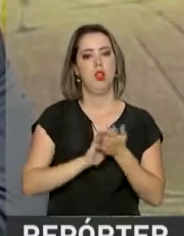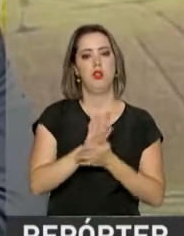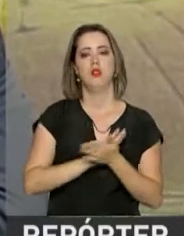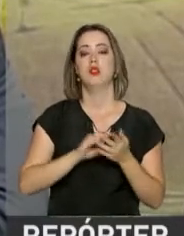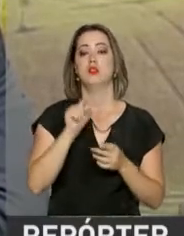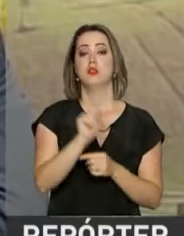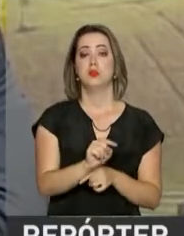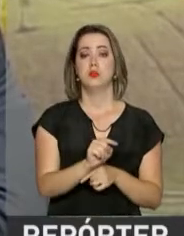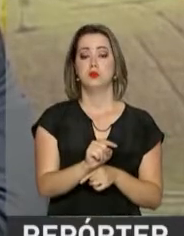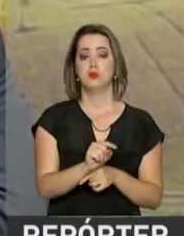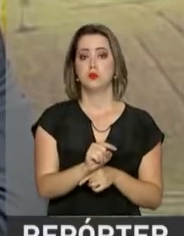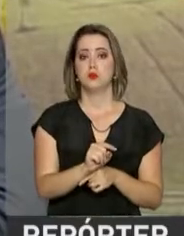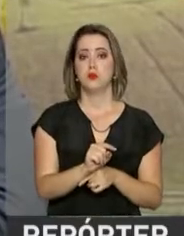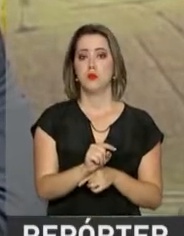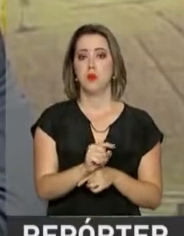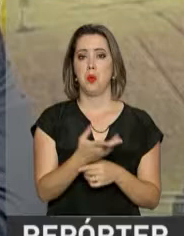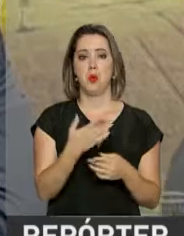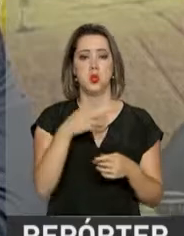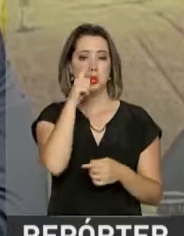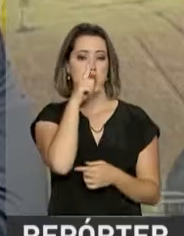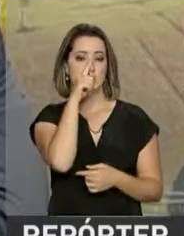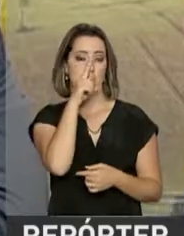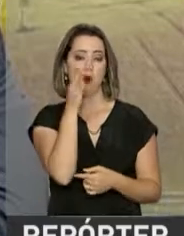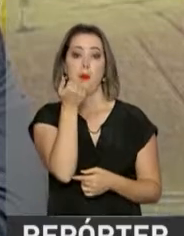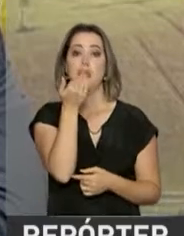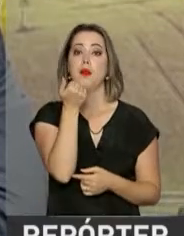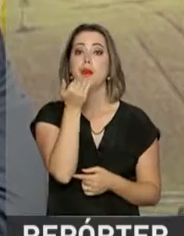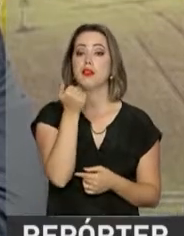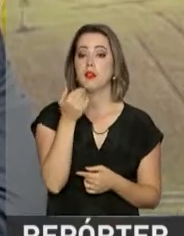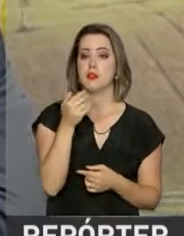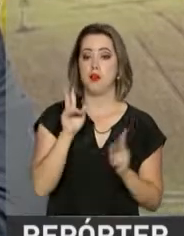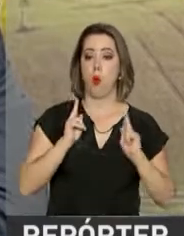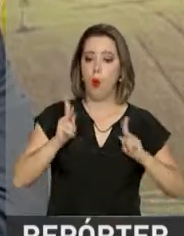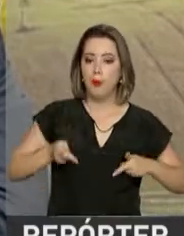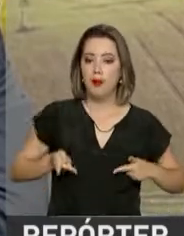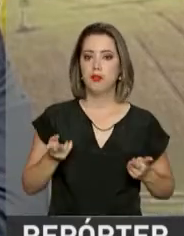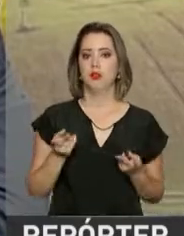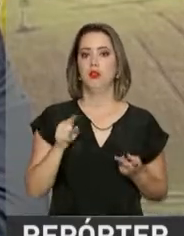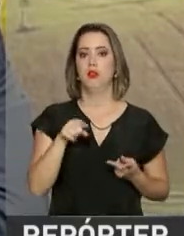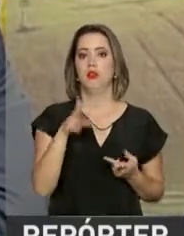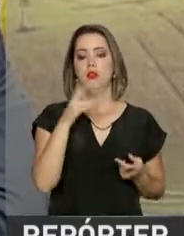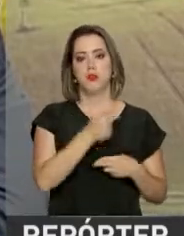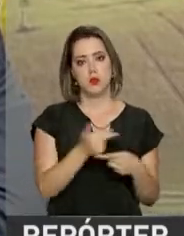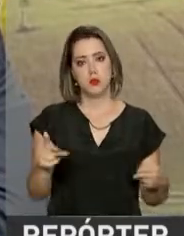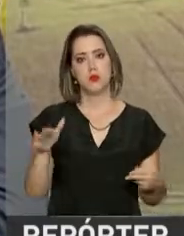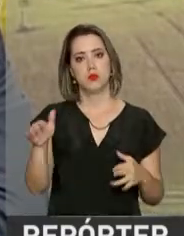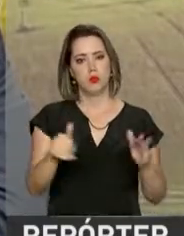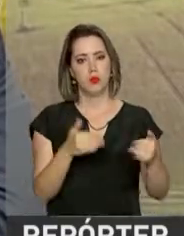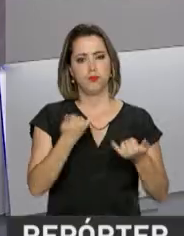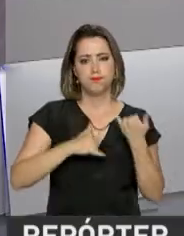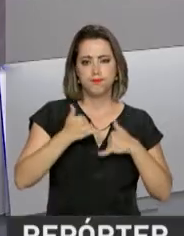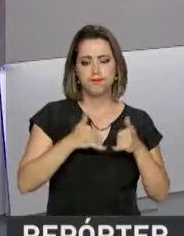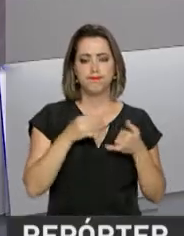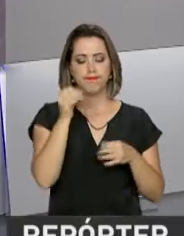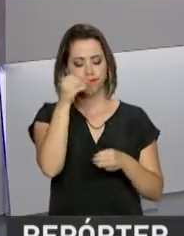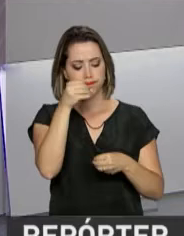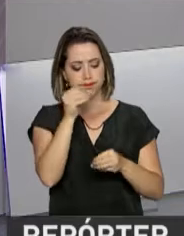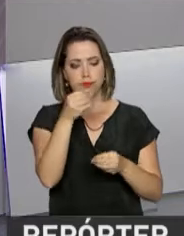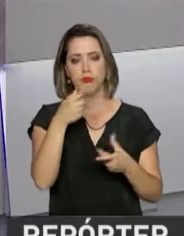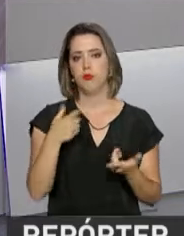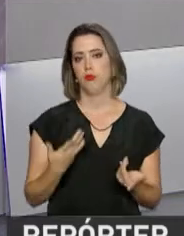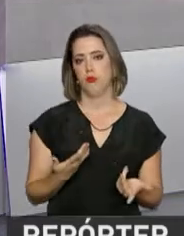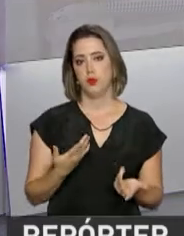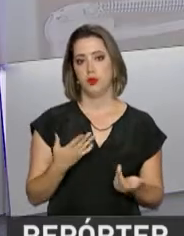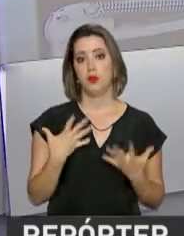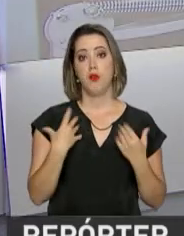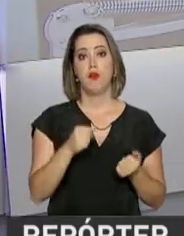apresenta qualquer perigo ao consumo humano das mercadorias que foram coletadas. E agora